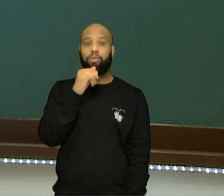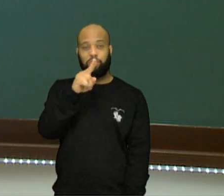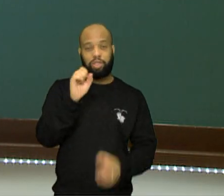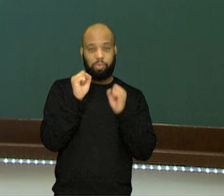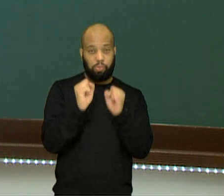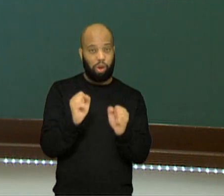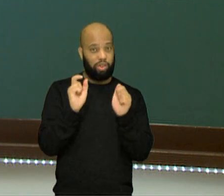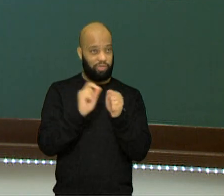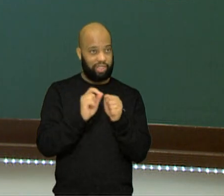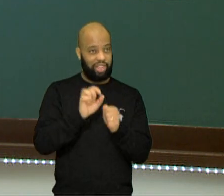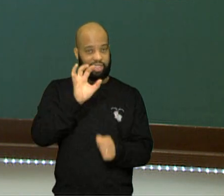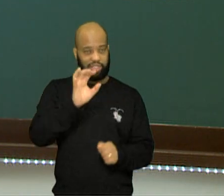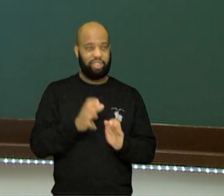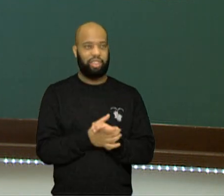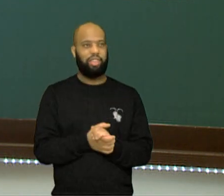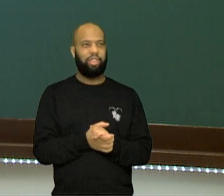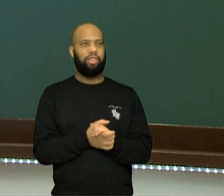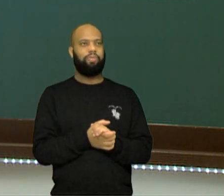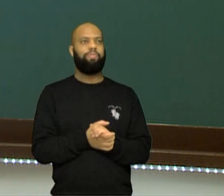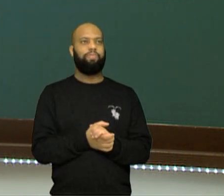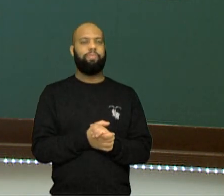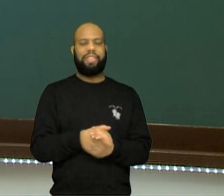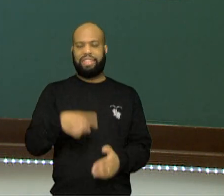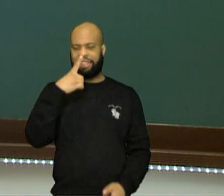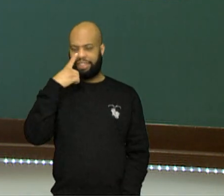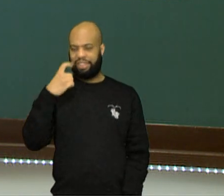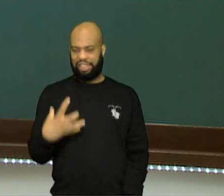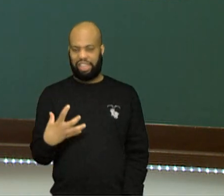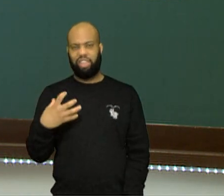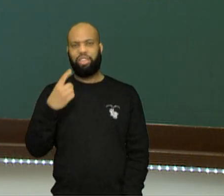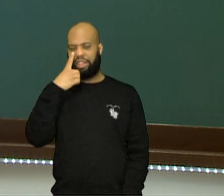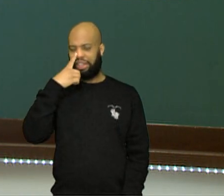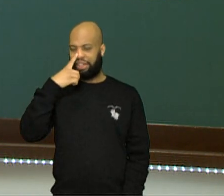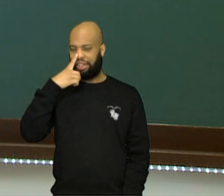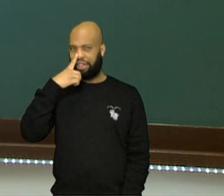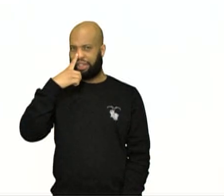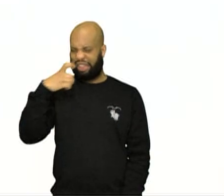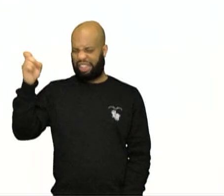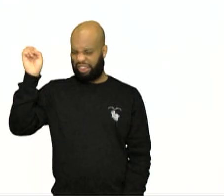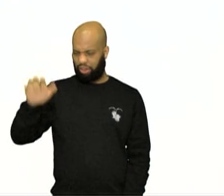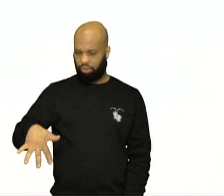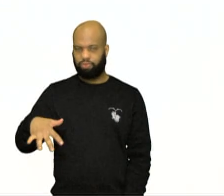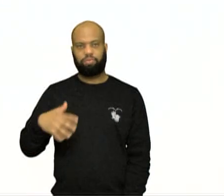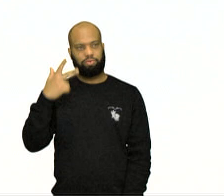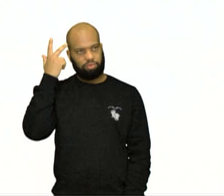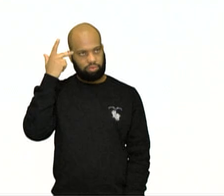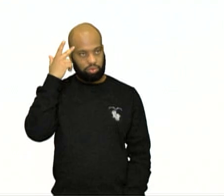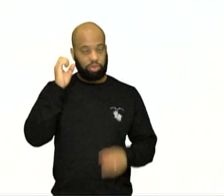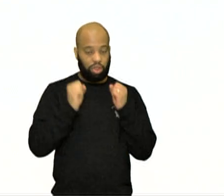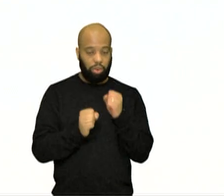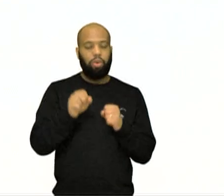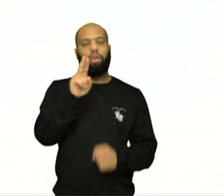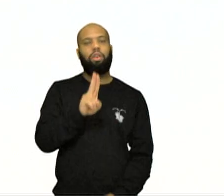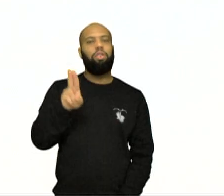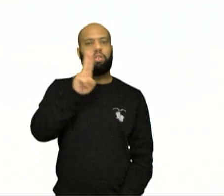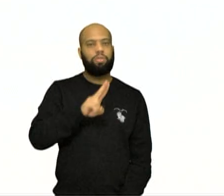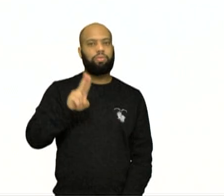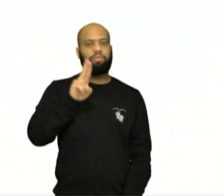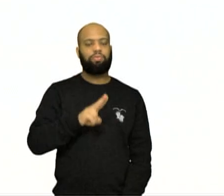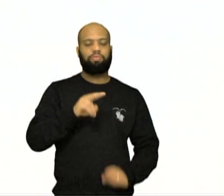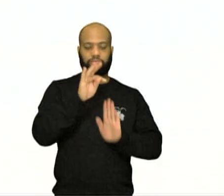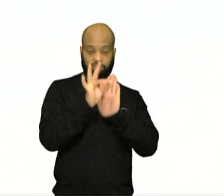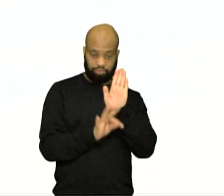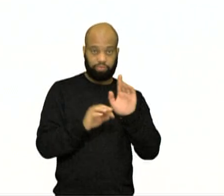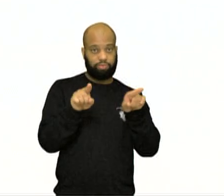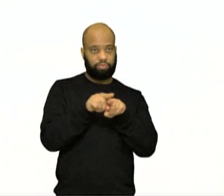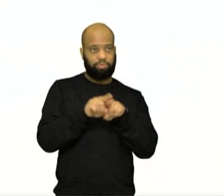poderiam produzir. Então, lixo comum ali, a questão do descarte, né? Você pode usar imagens e pequenos textos para fazer o